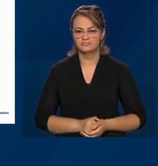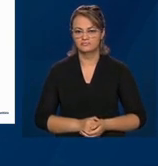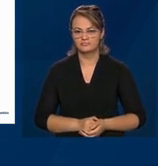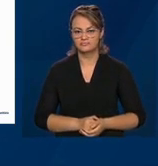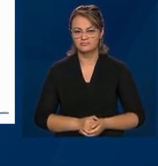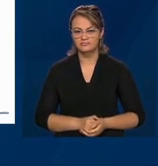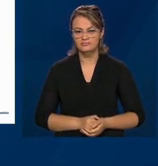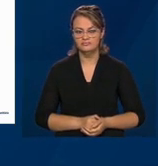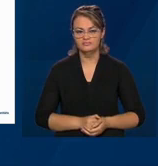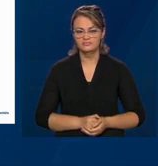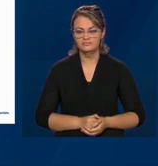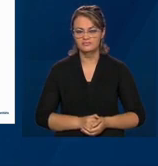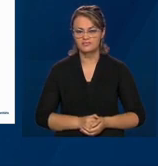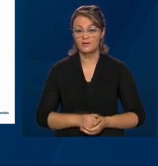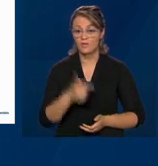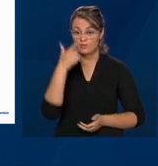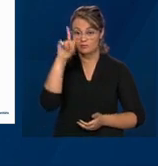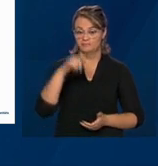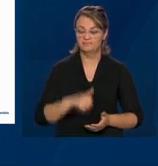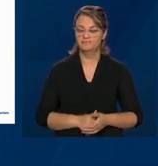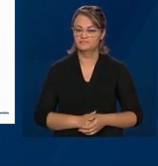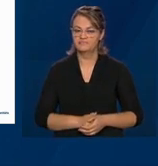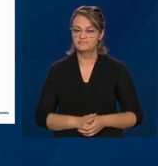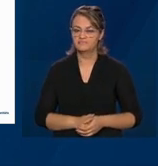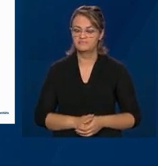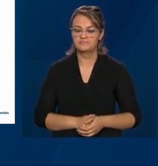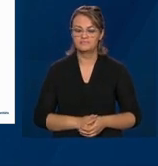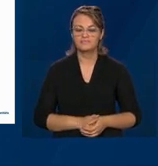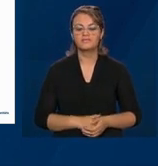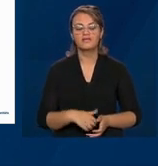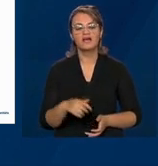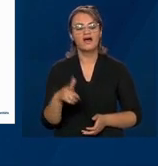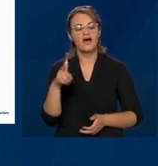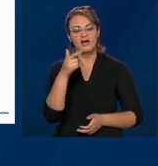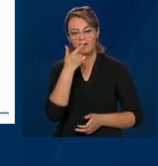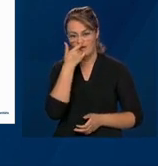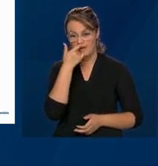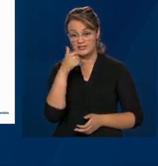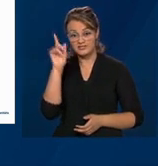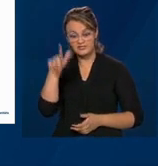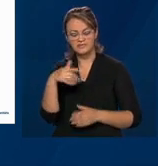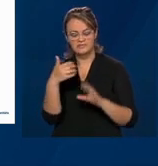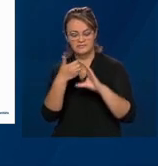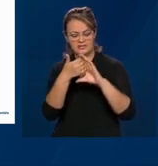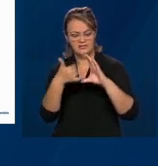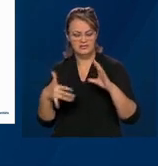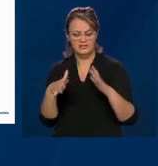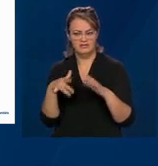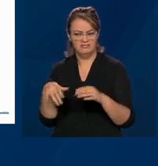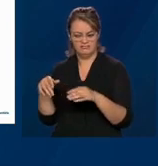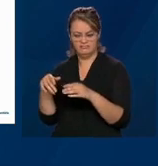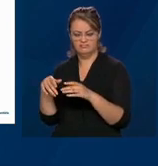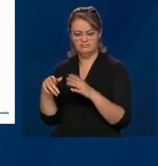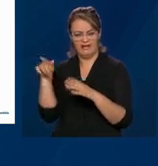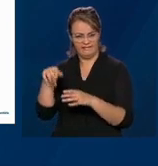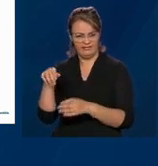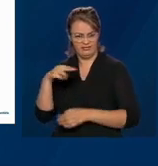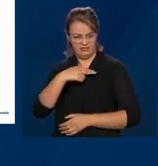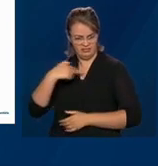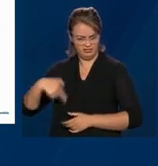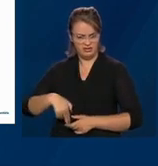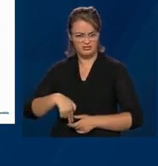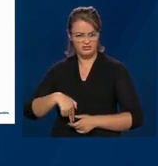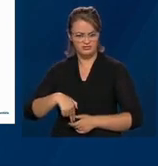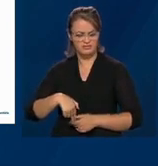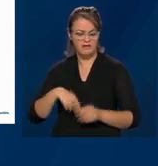E aí a gente tem algumas considerações. Apesar de ter sido demonstrado que as especificações seguem a farmacopeia chinesa, essa não é